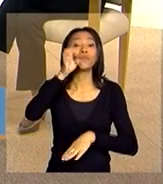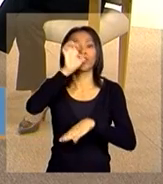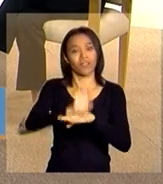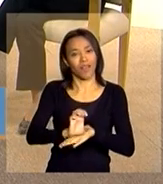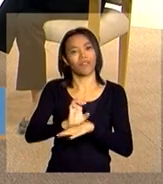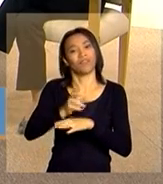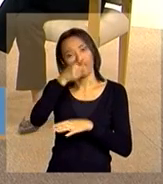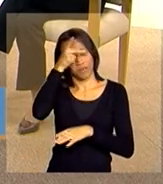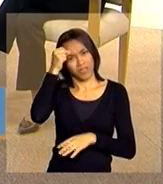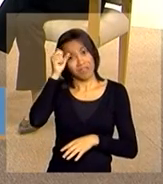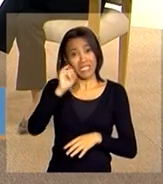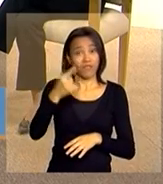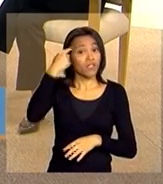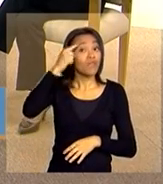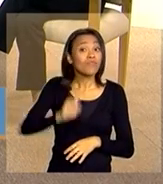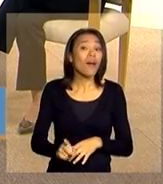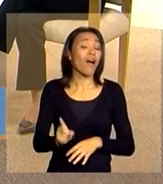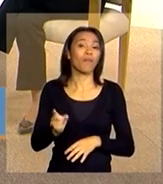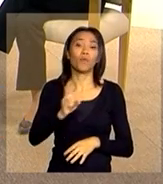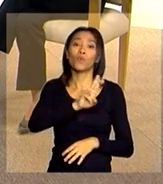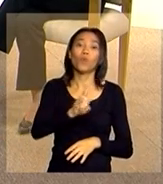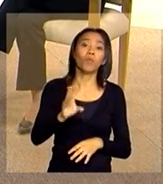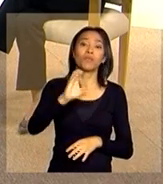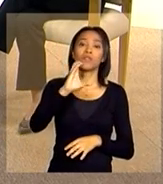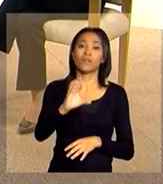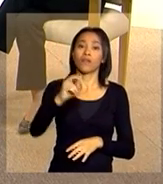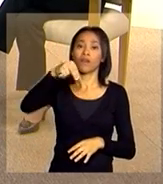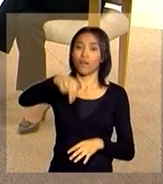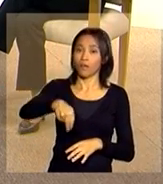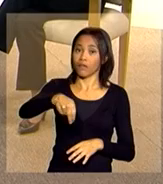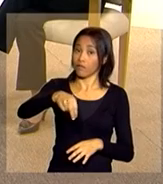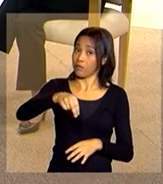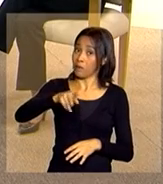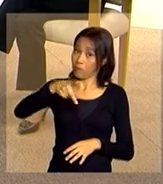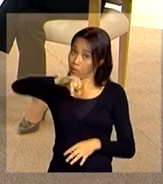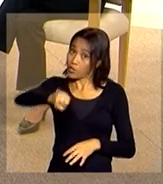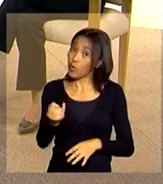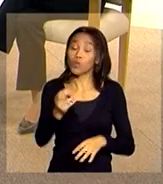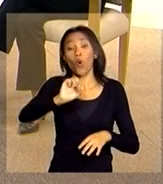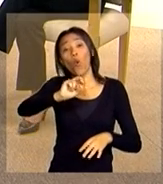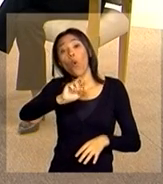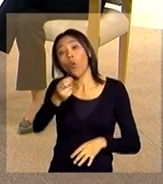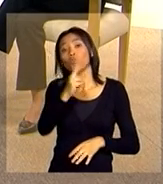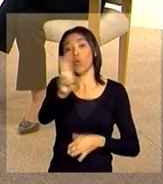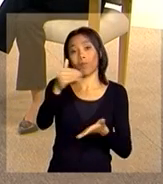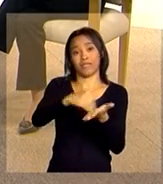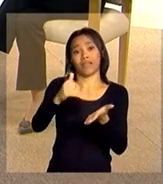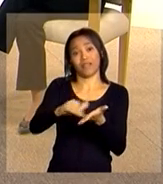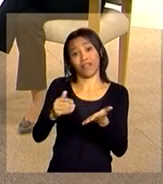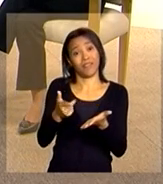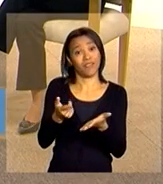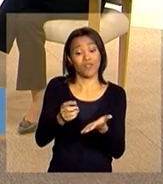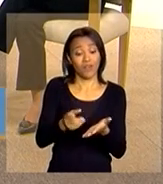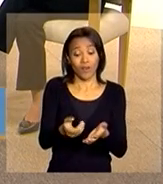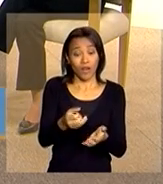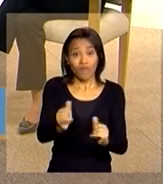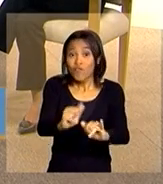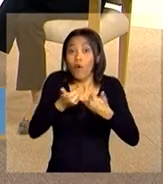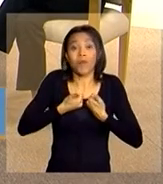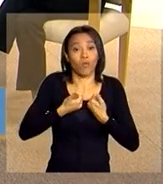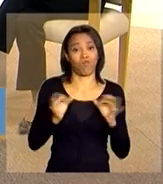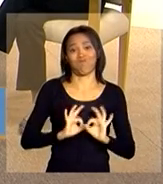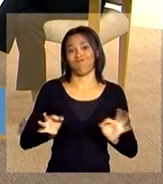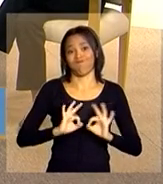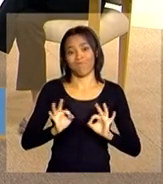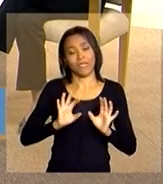município porque se você não sabe direito CNPJ ou como o nome daquela secretaria está cadastrado o sistema não vai te dar nenhuma informação